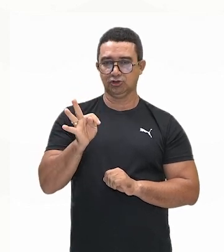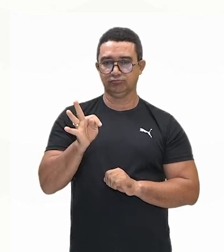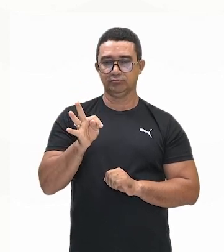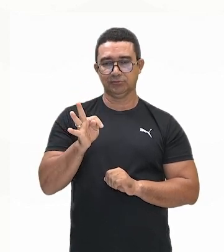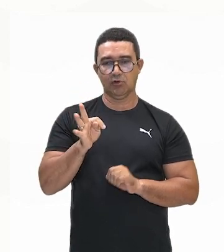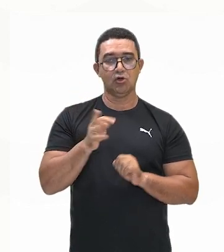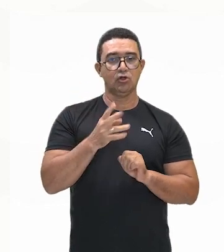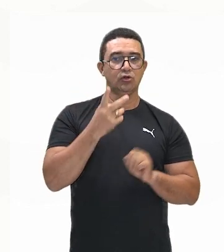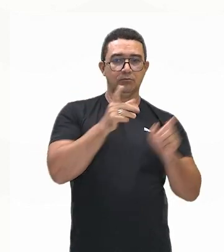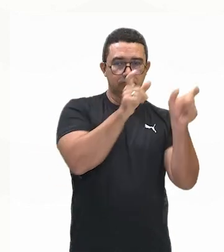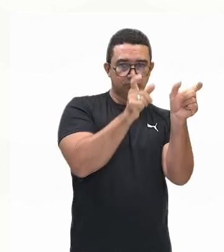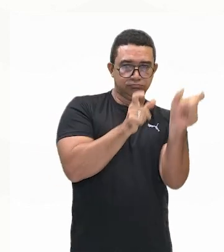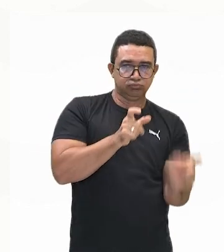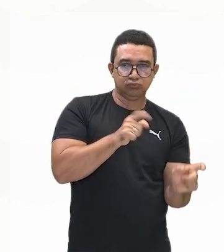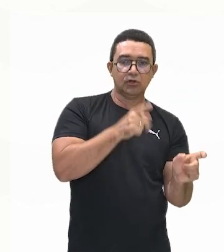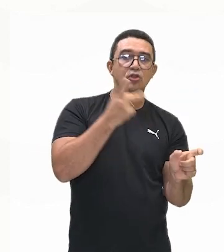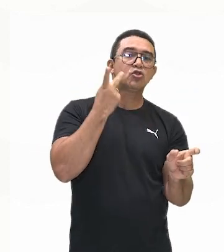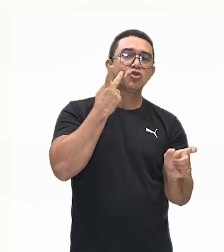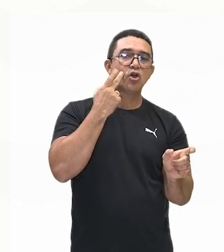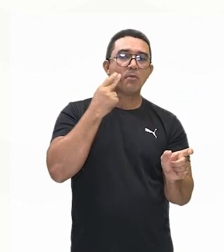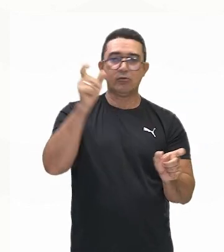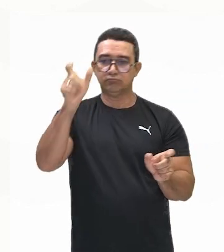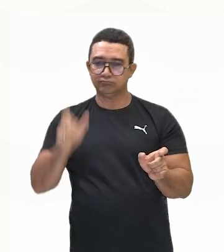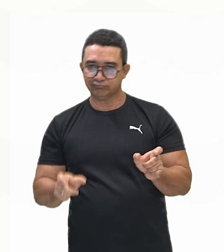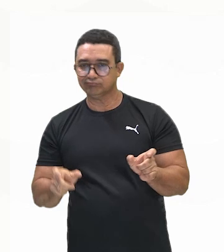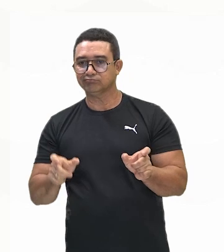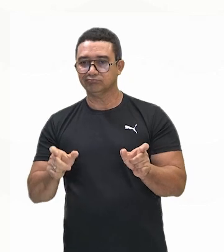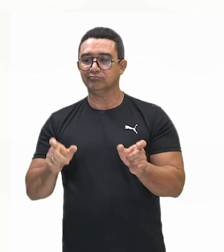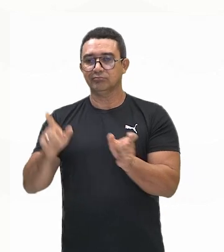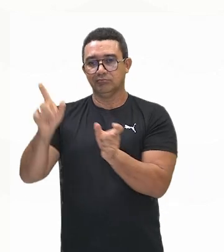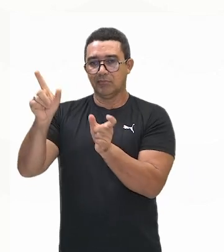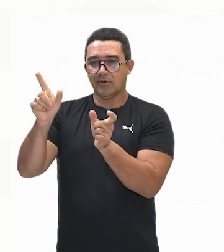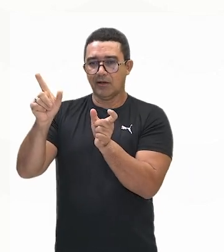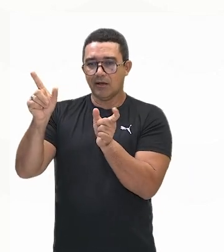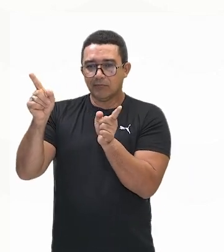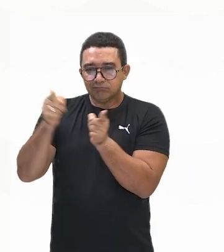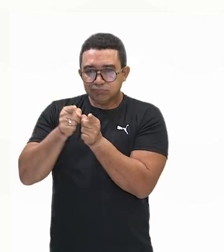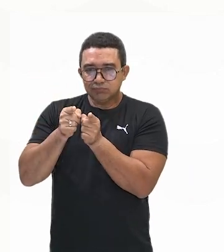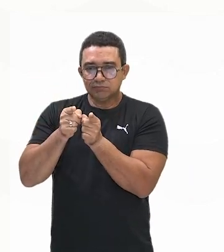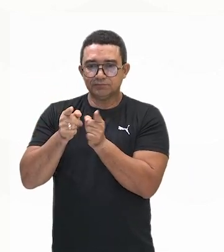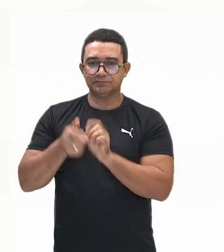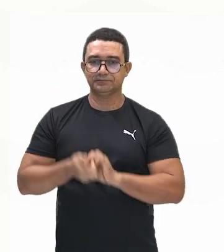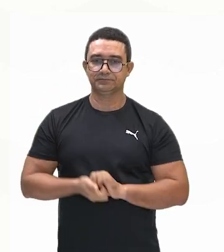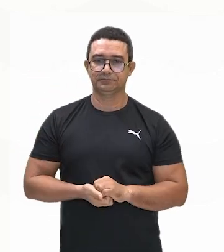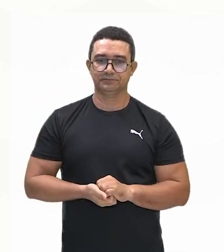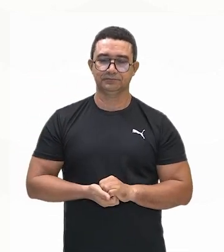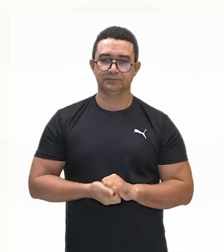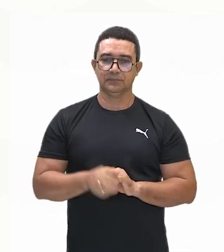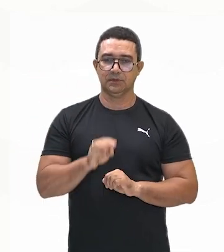forma abreviada hadn't. Will not. O will, gente, é um verbo auxiliar formador de futuro.